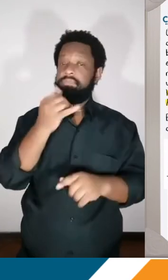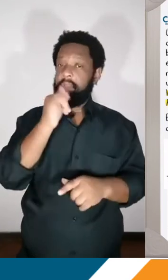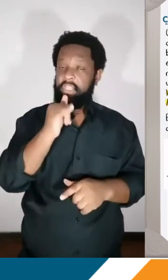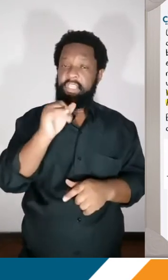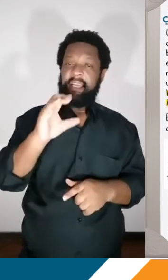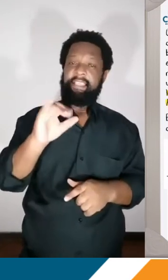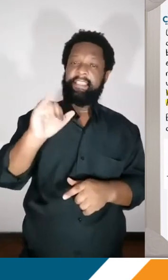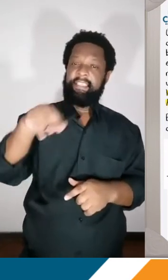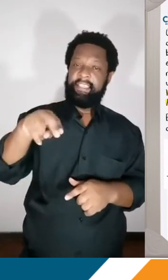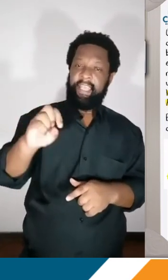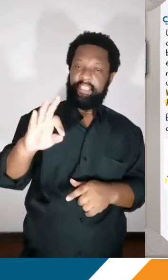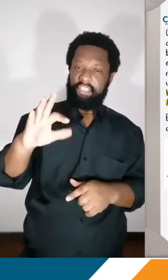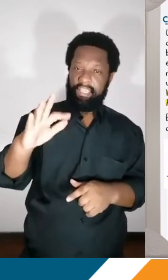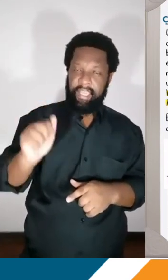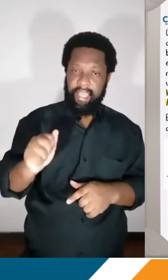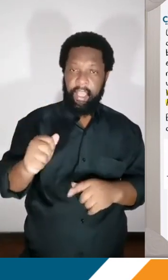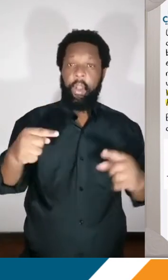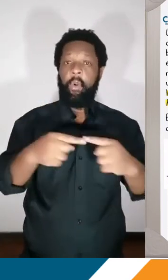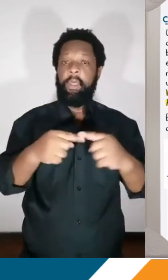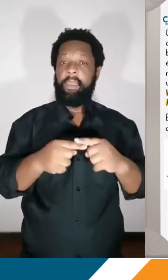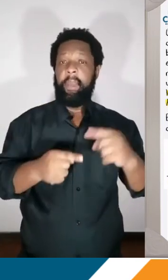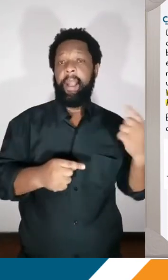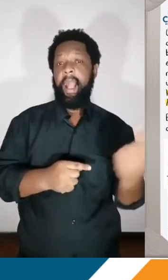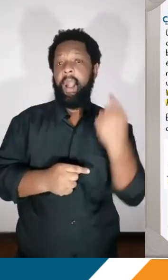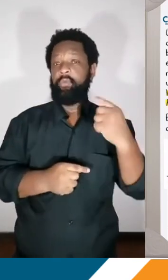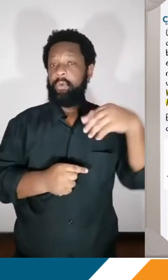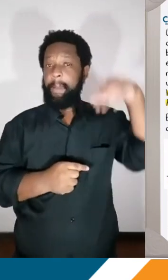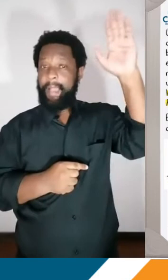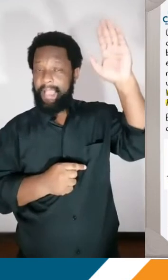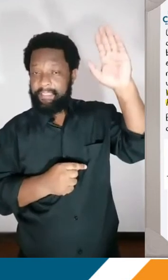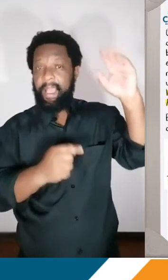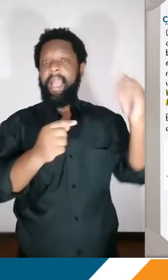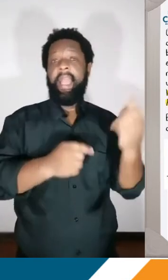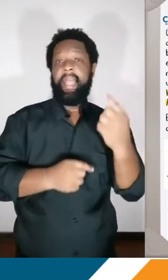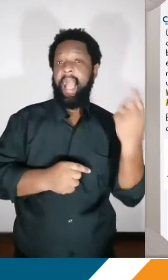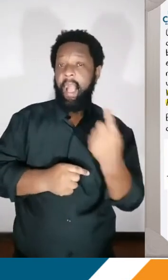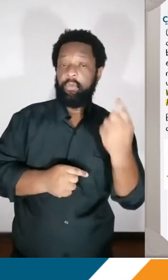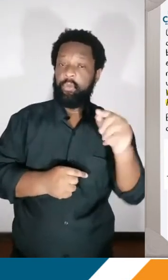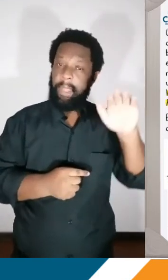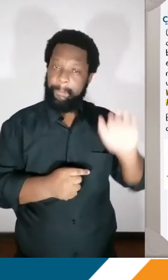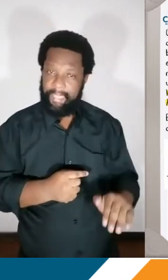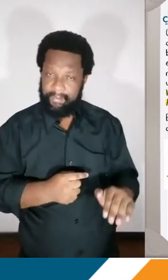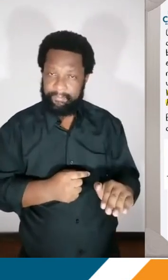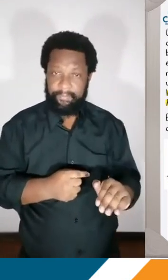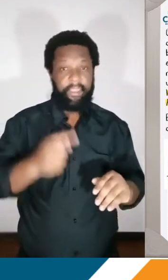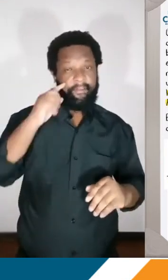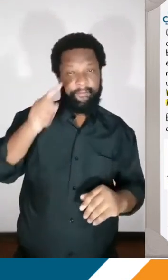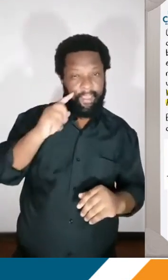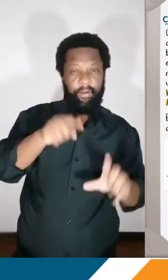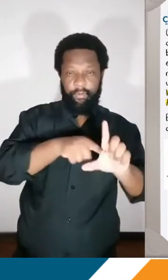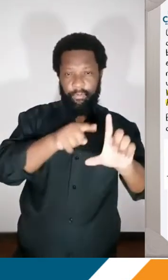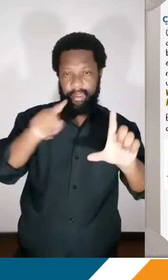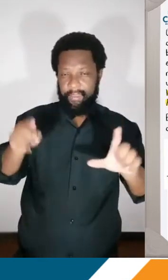energia cinética em função das alturas máximas e mínimas. Ó. Vou deixar marcadinho aqui em todos os gráficos porque a gente